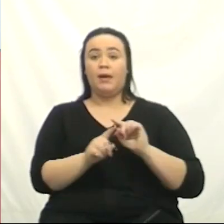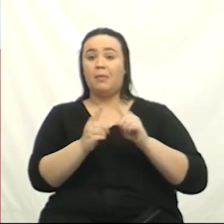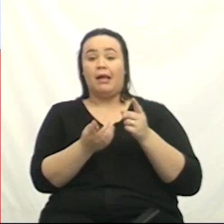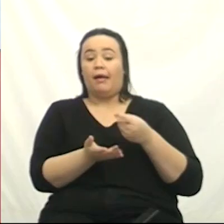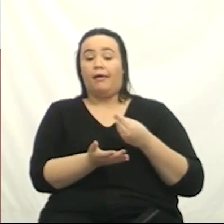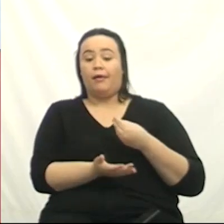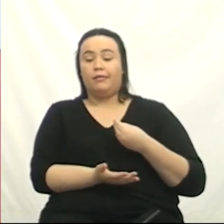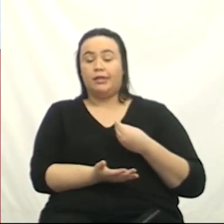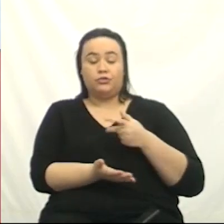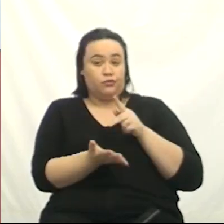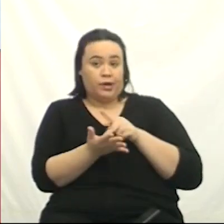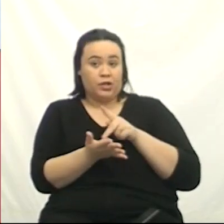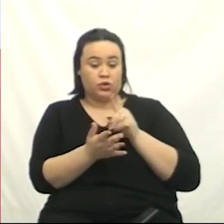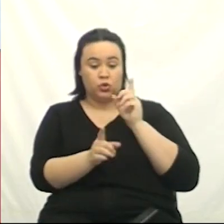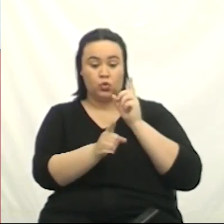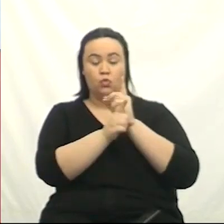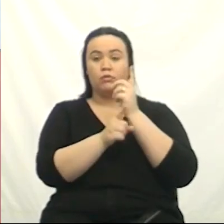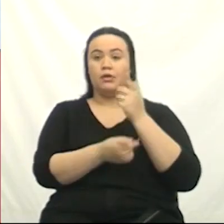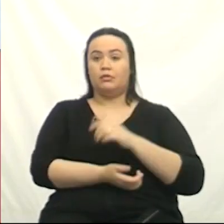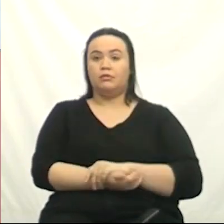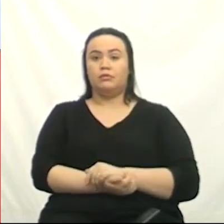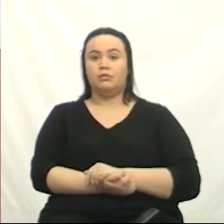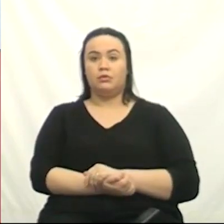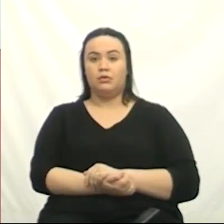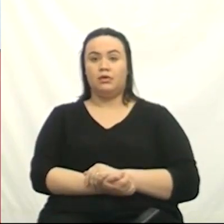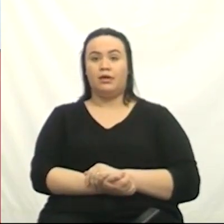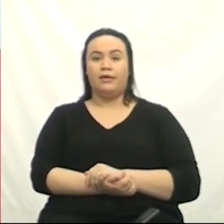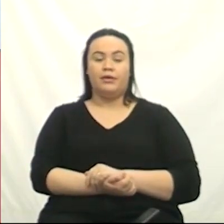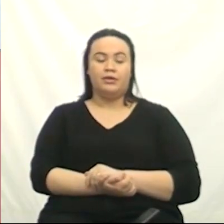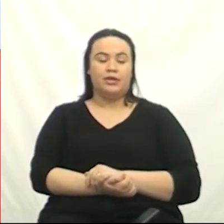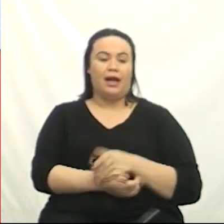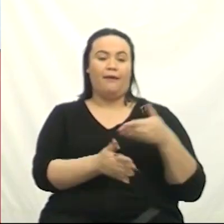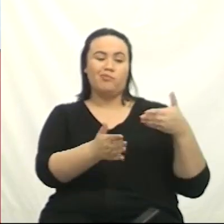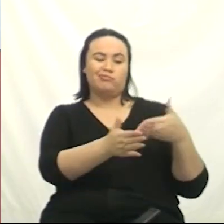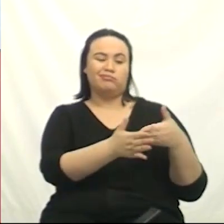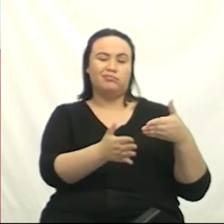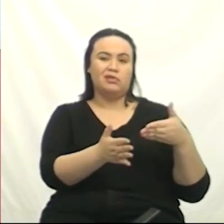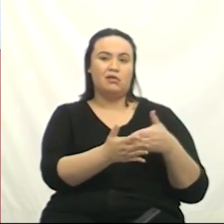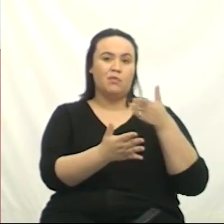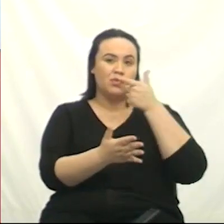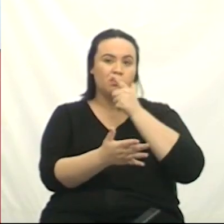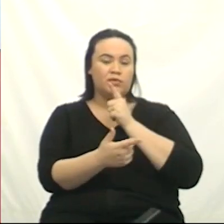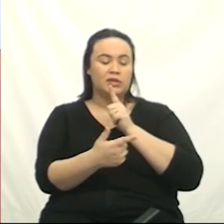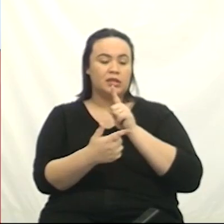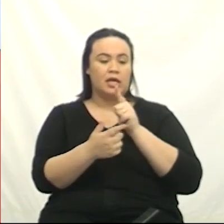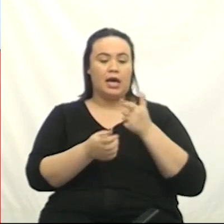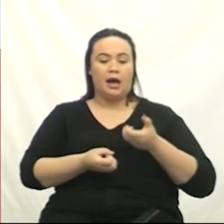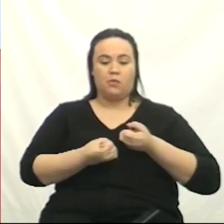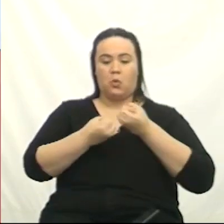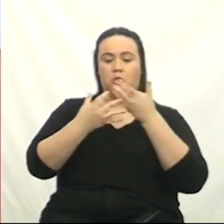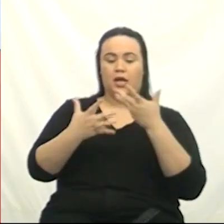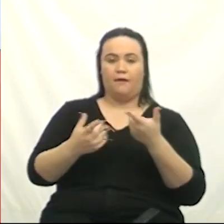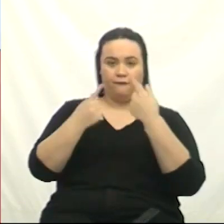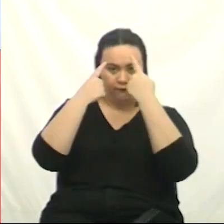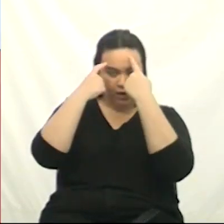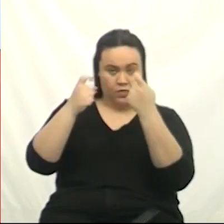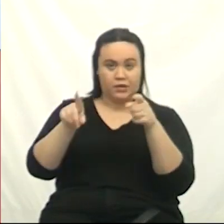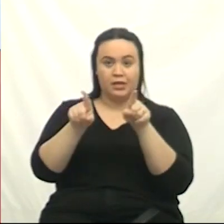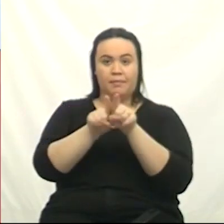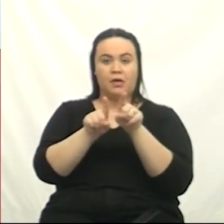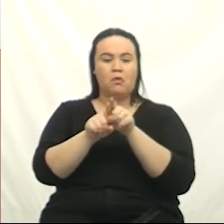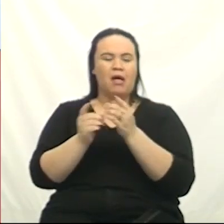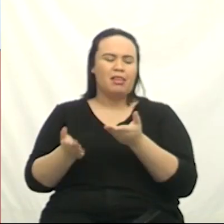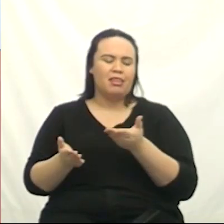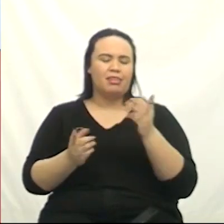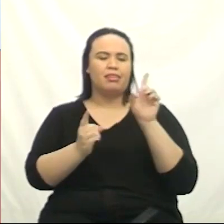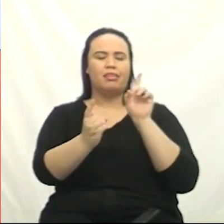de dificuldade do pronto atendimento para a denúncia de violência de um acolhimento mais humanizado